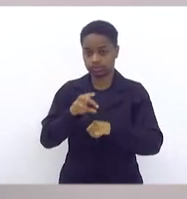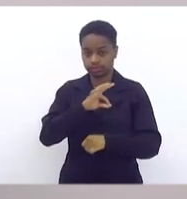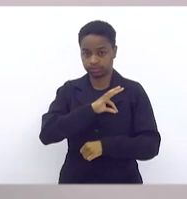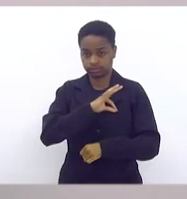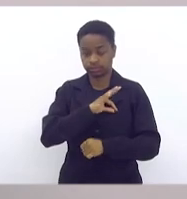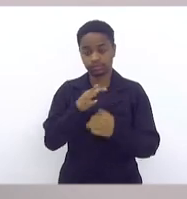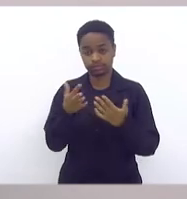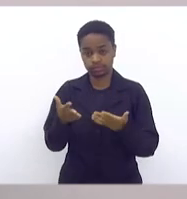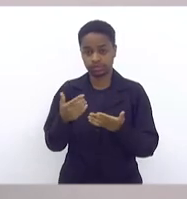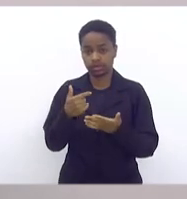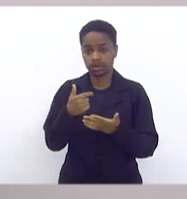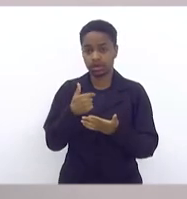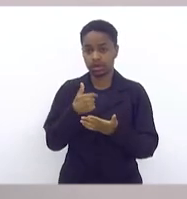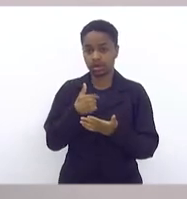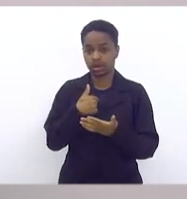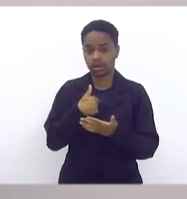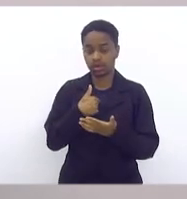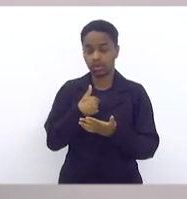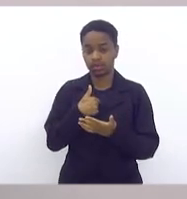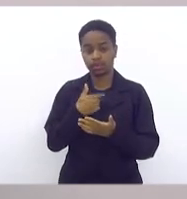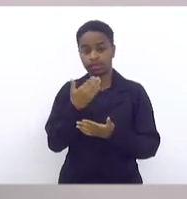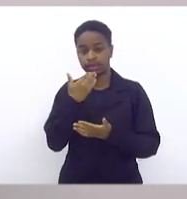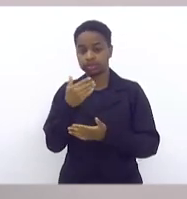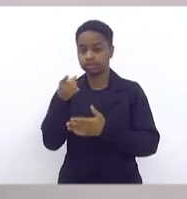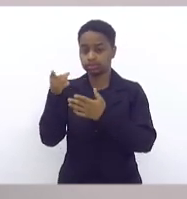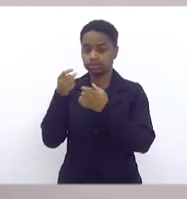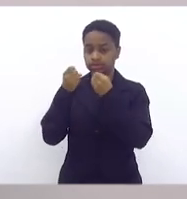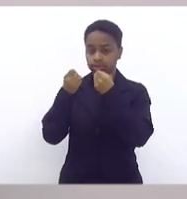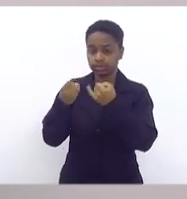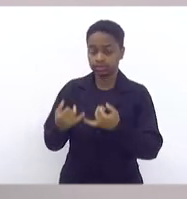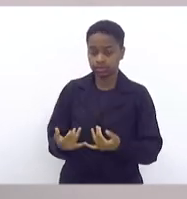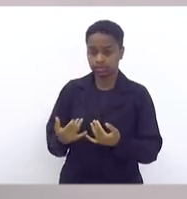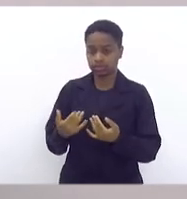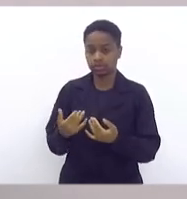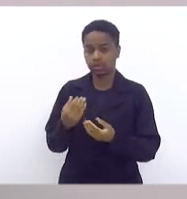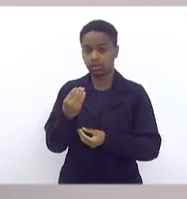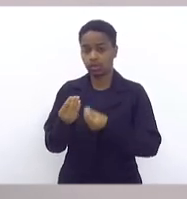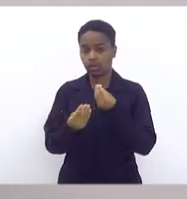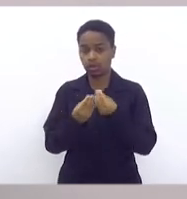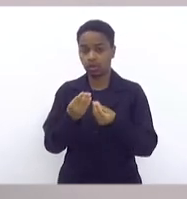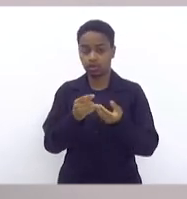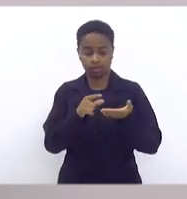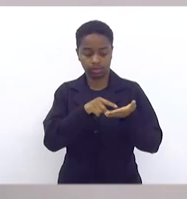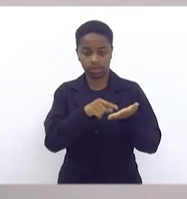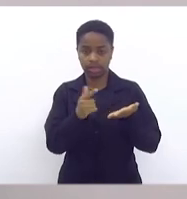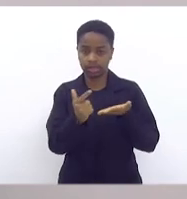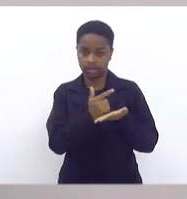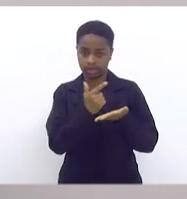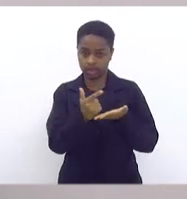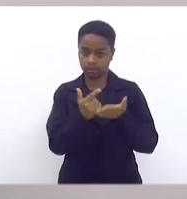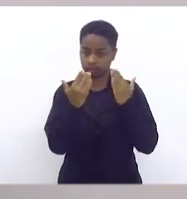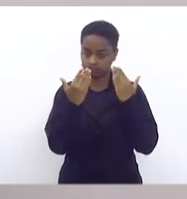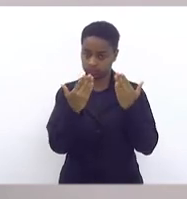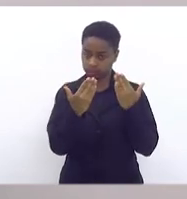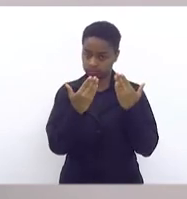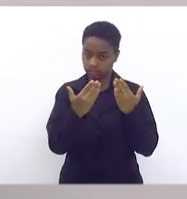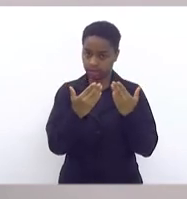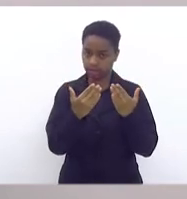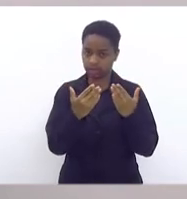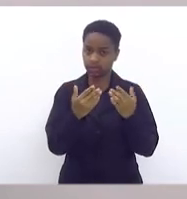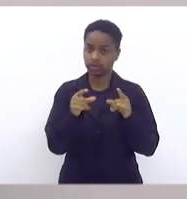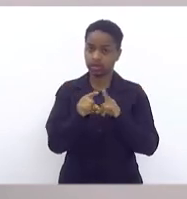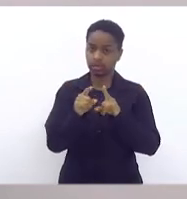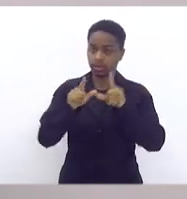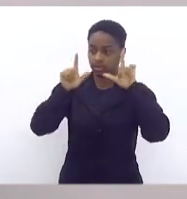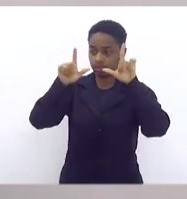senhor poderia fazer algumas considerações a respeito da composição do álbum de suspeitos eh do mural